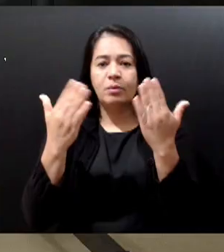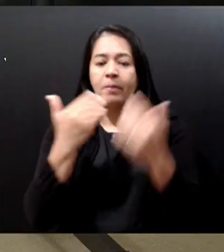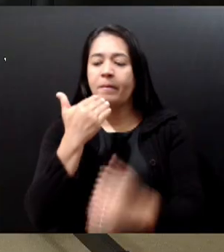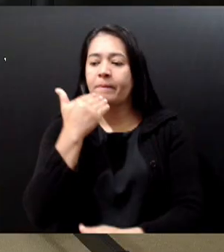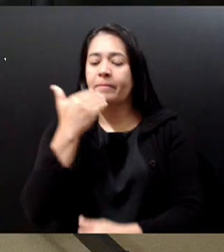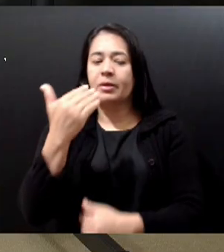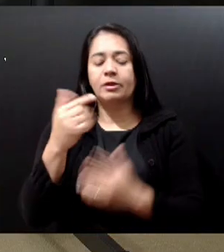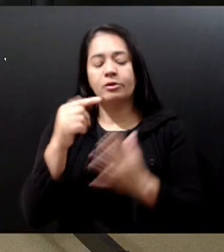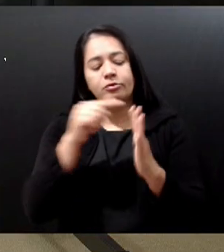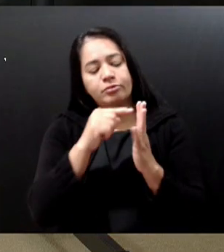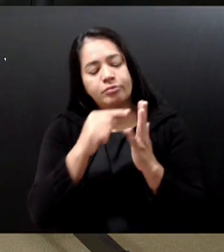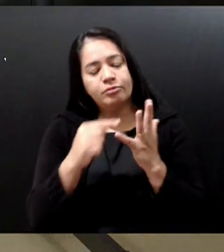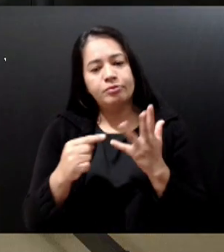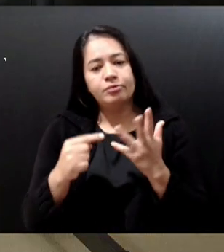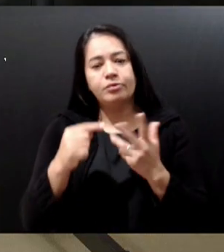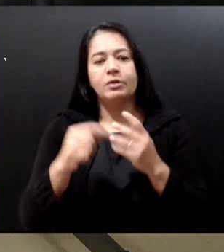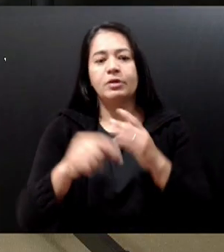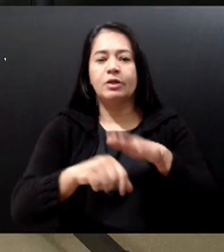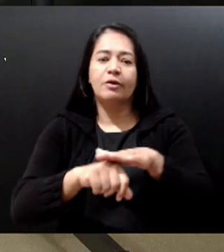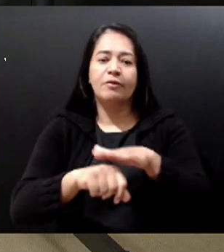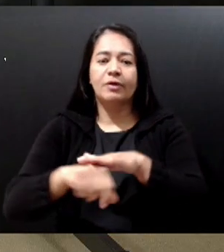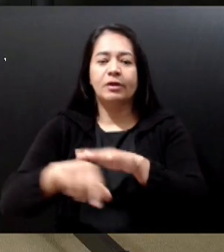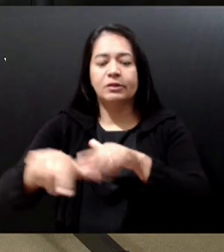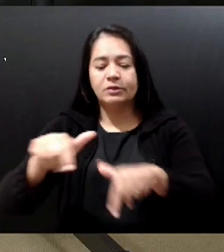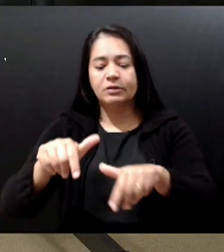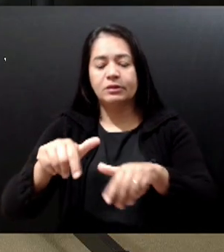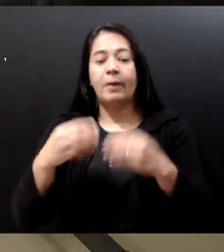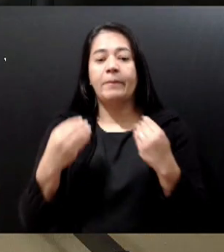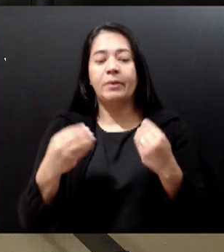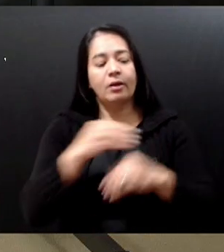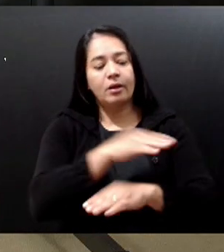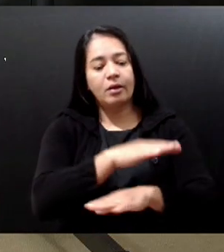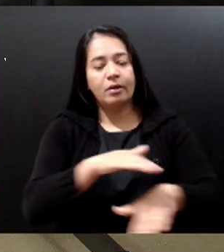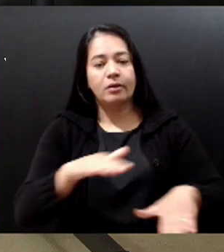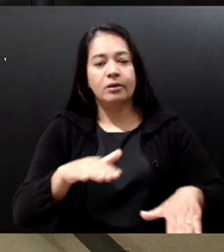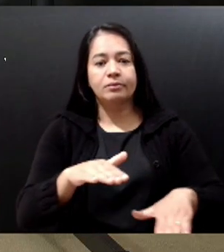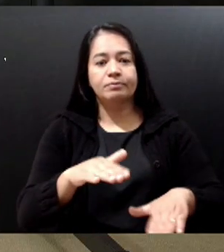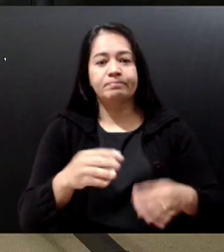realizado esse trabalho para que essa criança ela não tenha